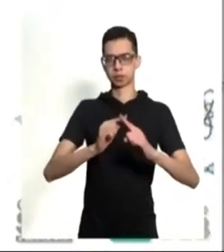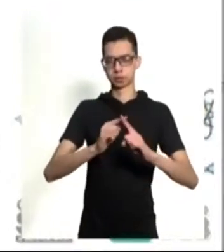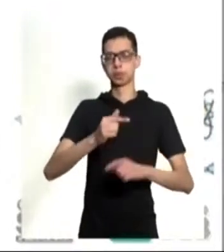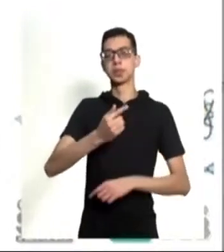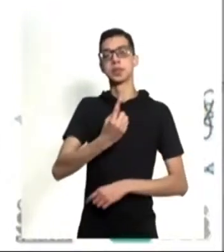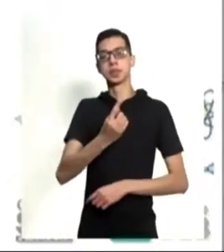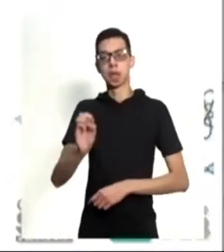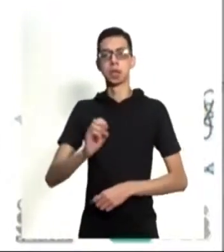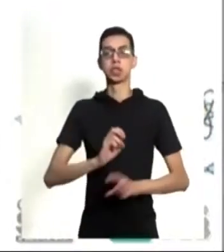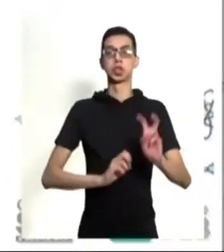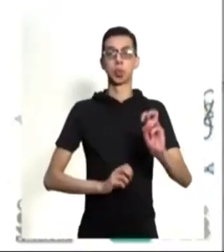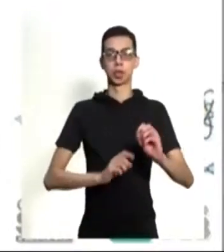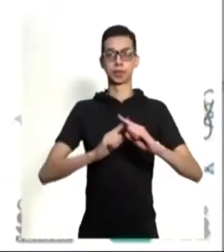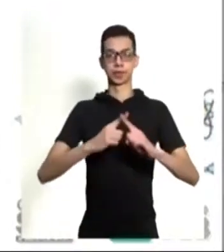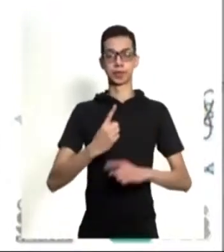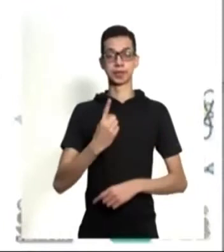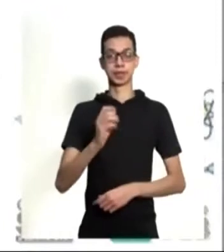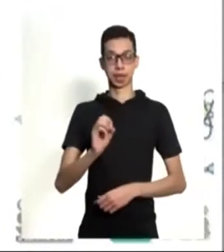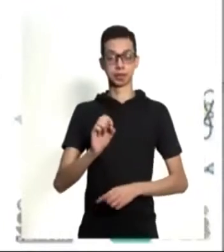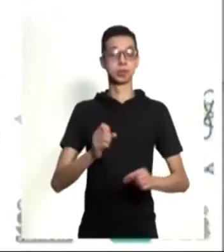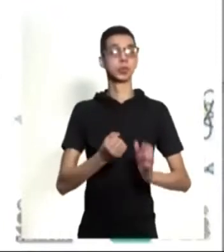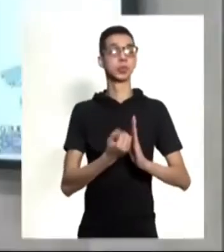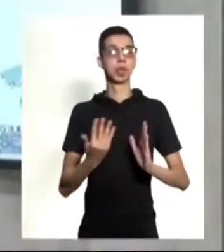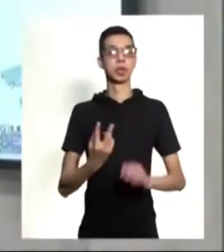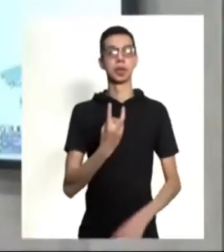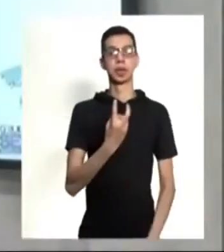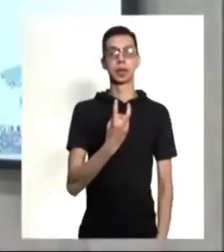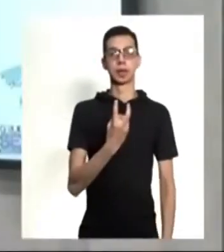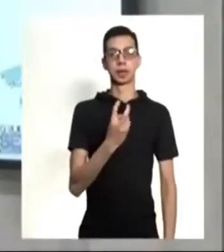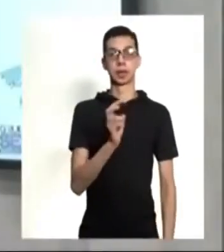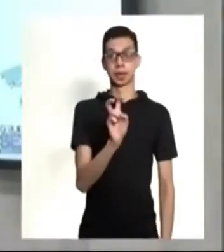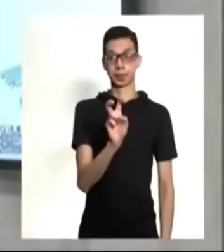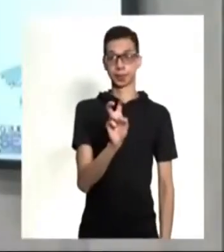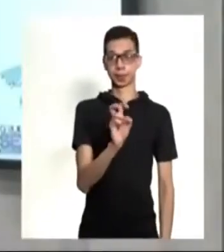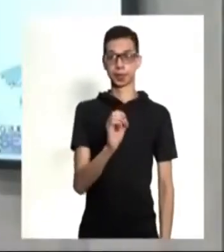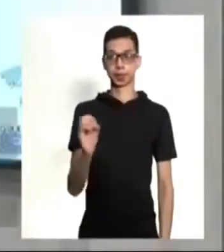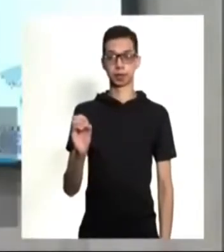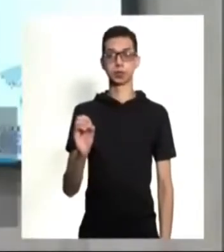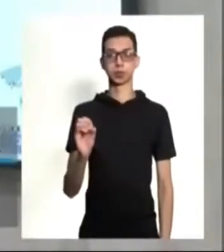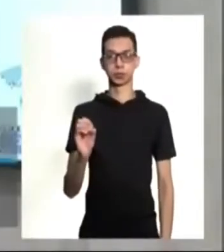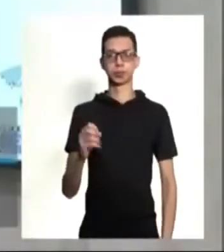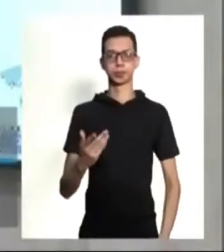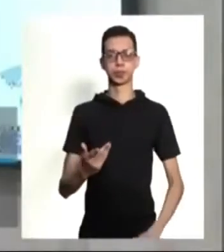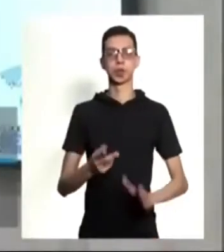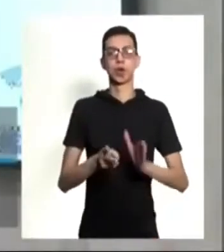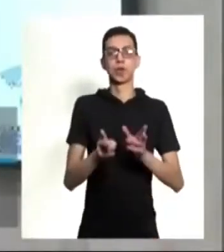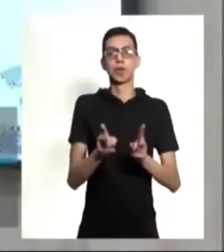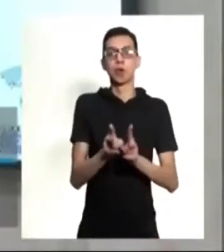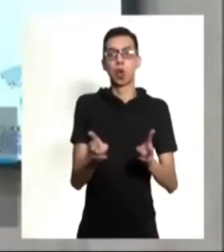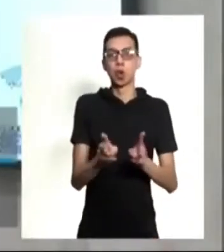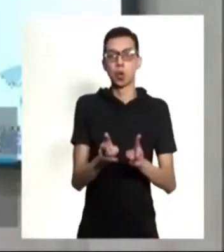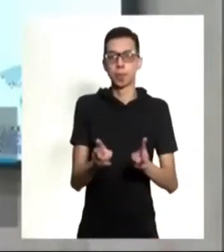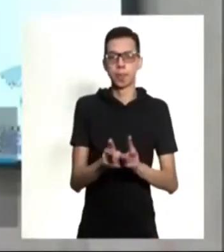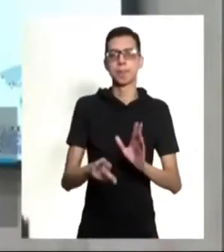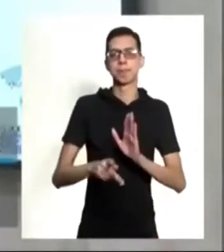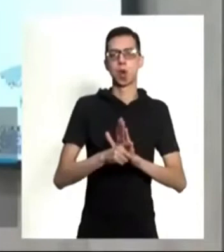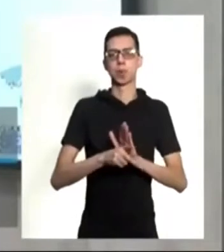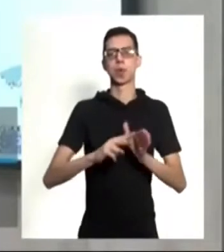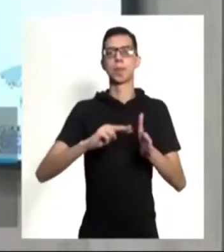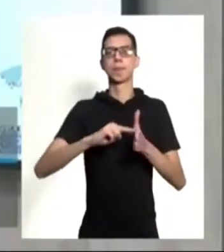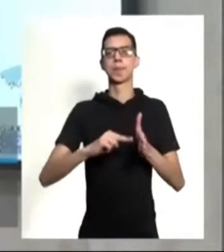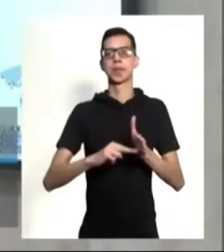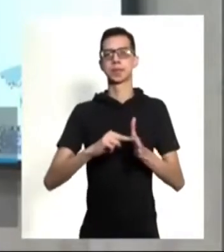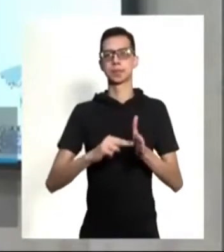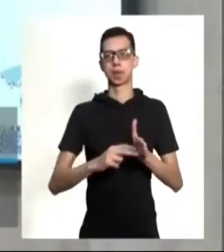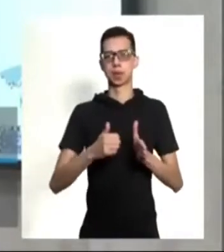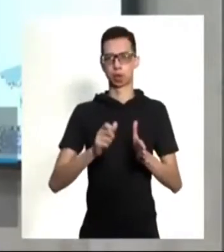50 vezes 10 vão dar 500. Esse é o volume do prisma, tá? tá? Não precisa ter